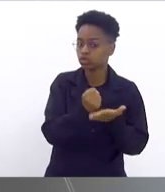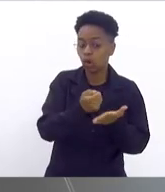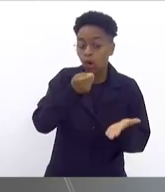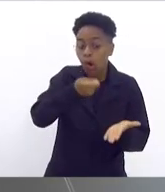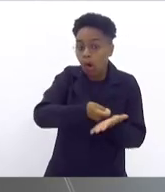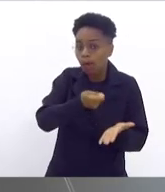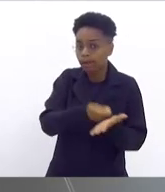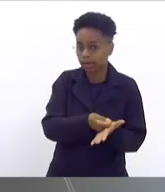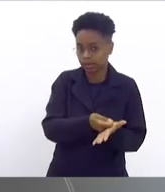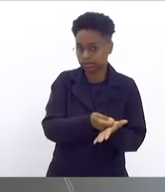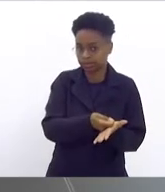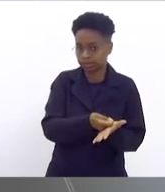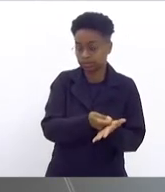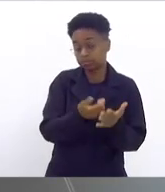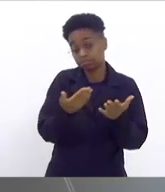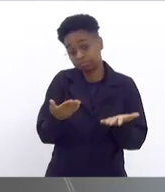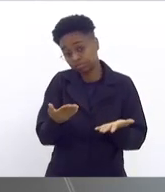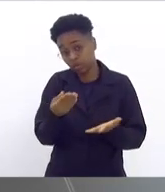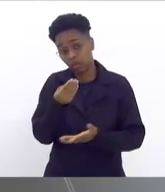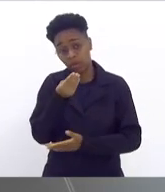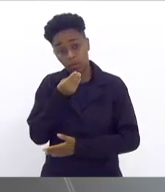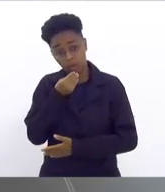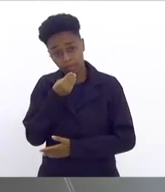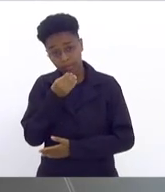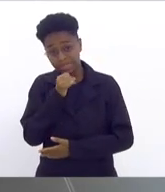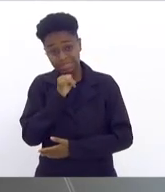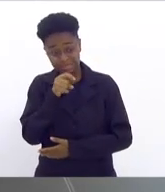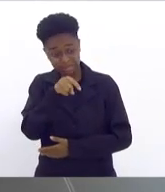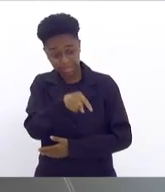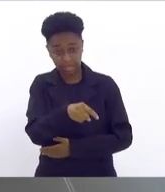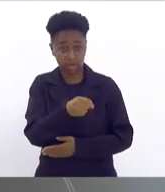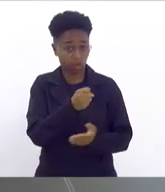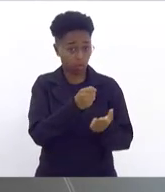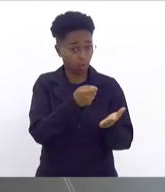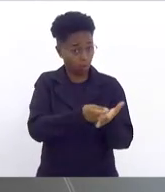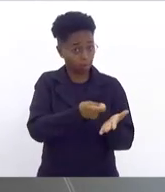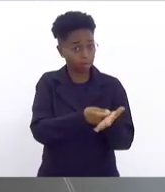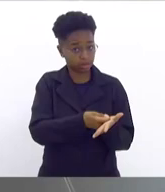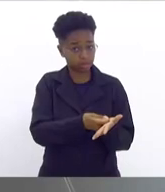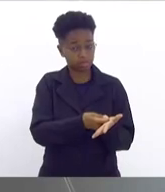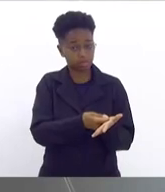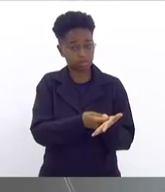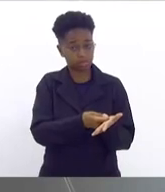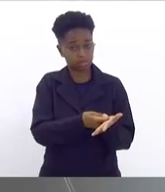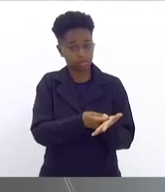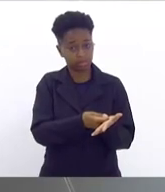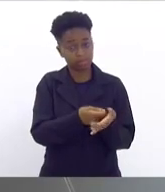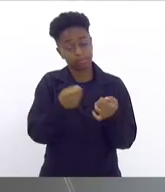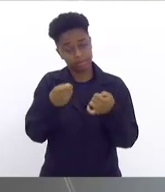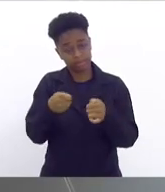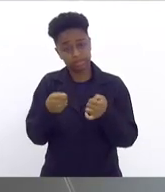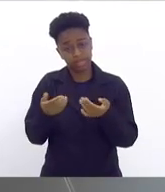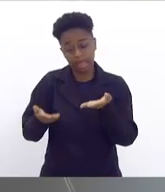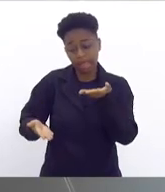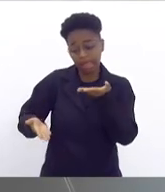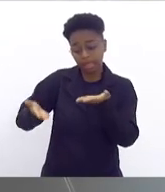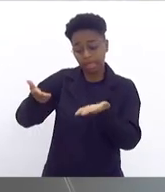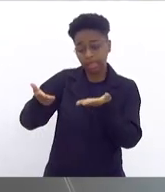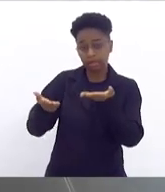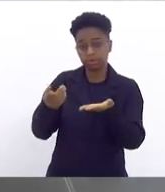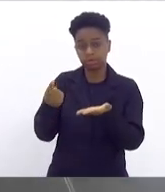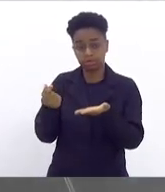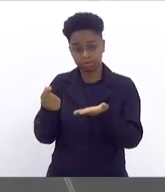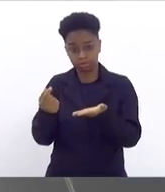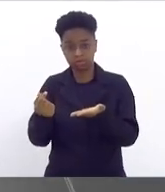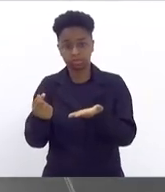obrigação. E, evidentemente, quando é a concessionária, incide no equilíbrio econômico-financeiro